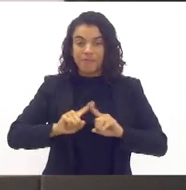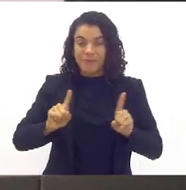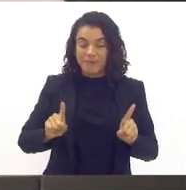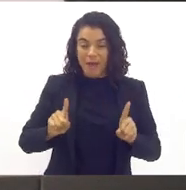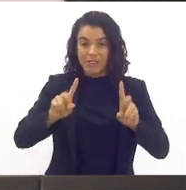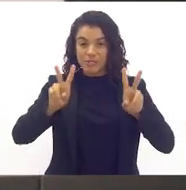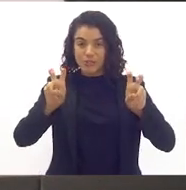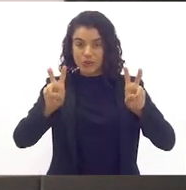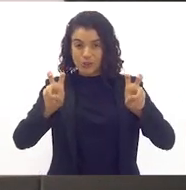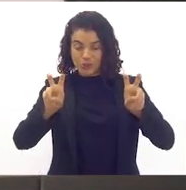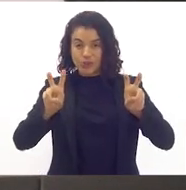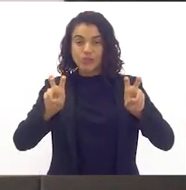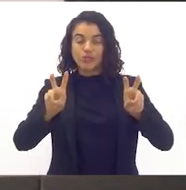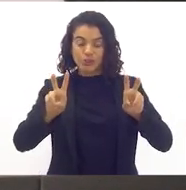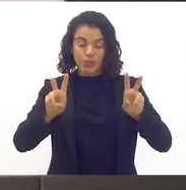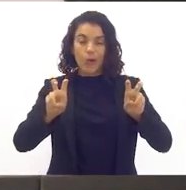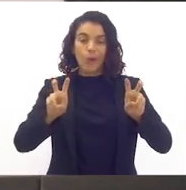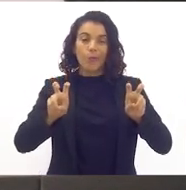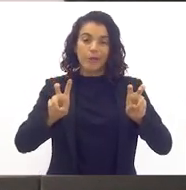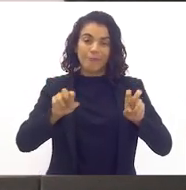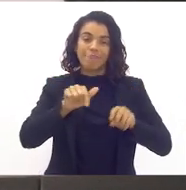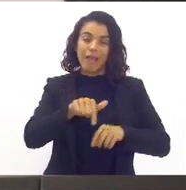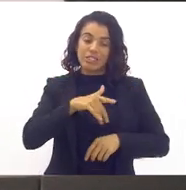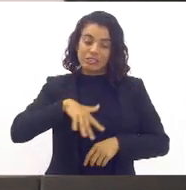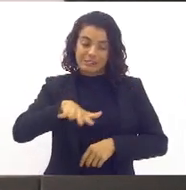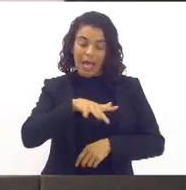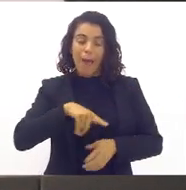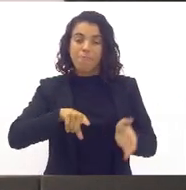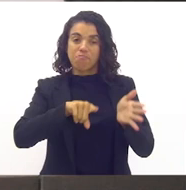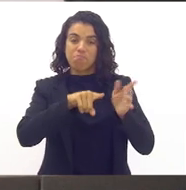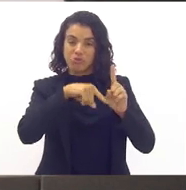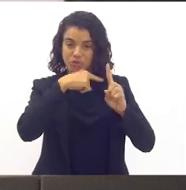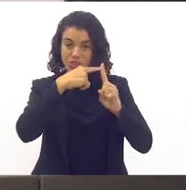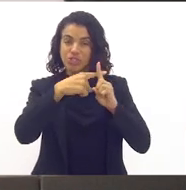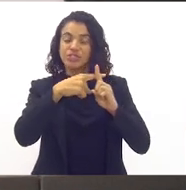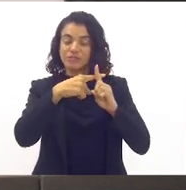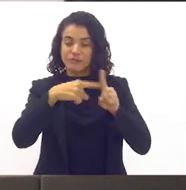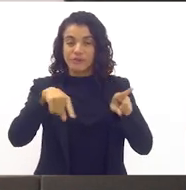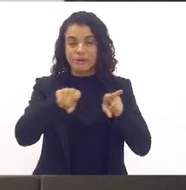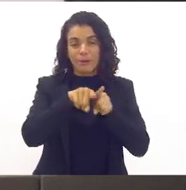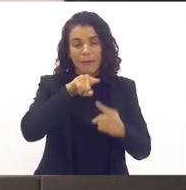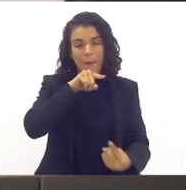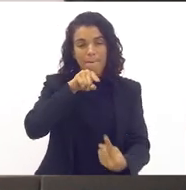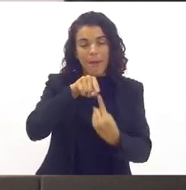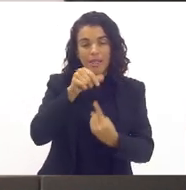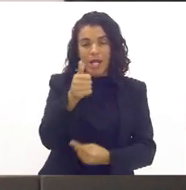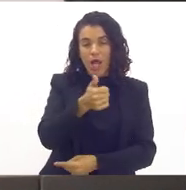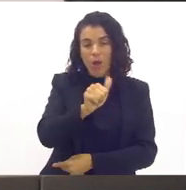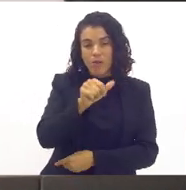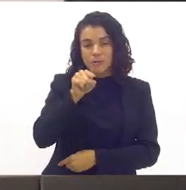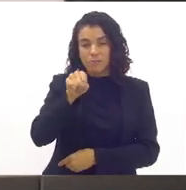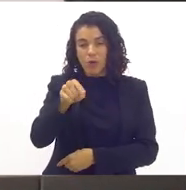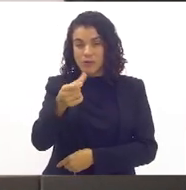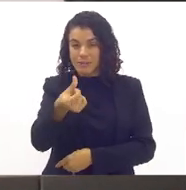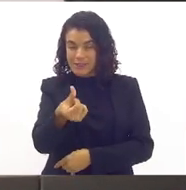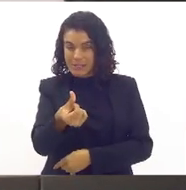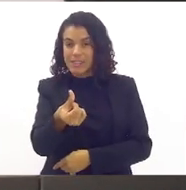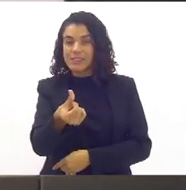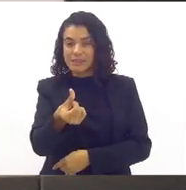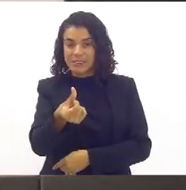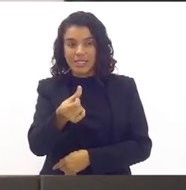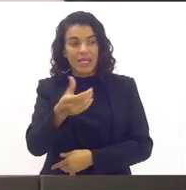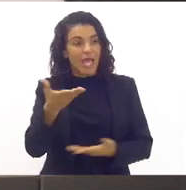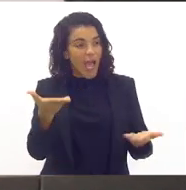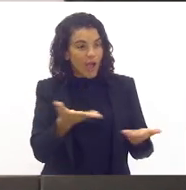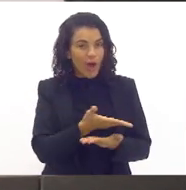em relação ao primário, nós estamos num terreno positivo, e o nominal também, a meta prevista era de 11,6, e nós